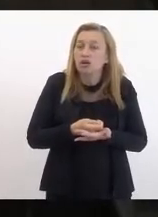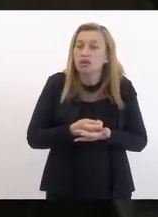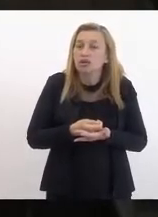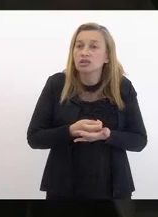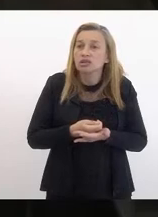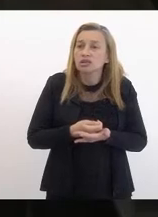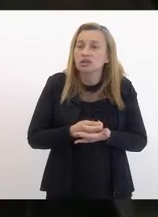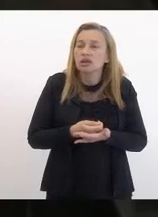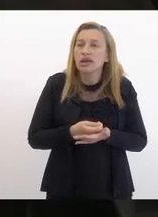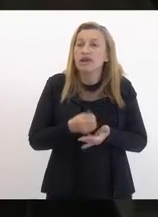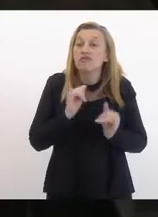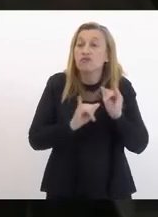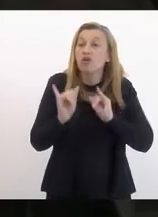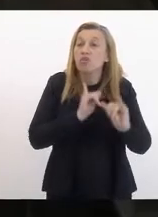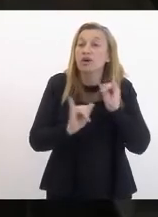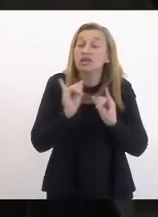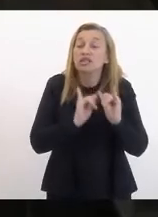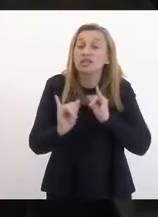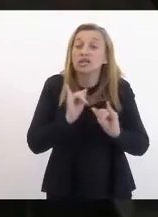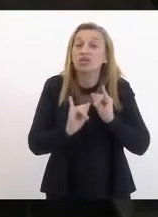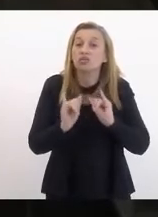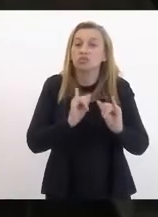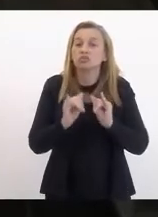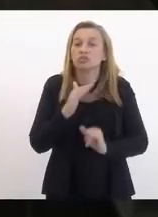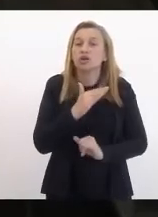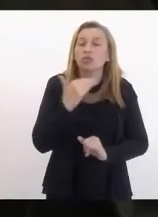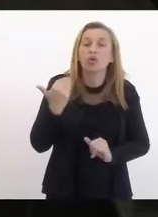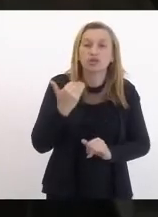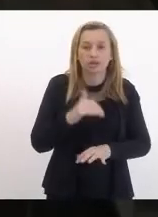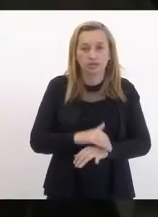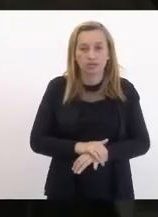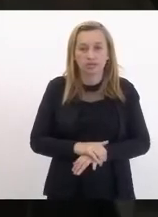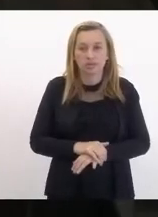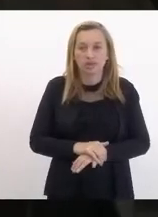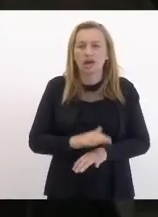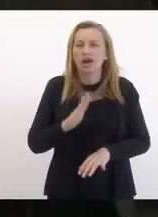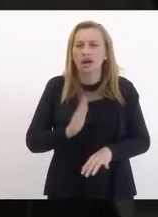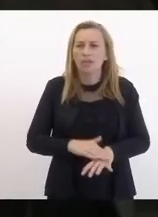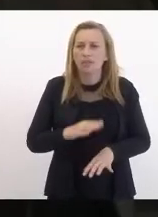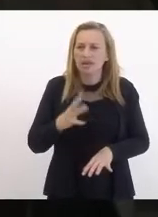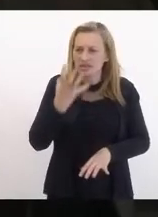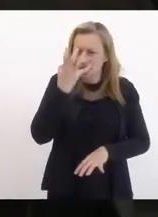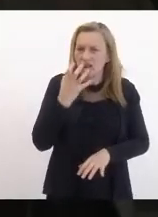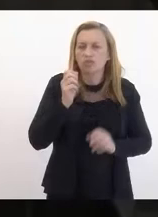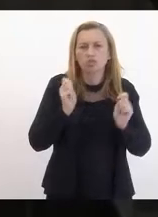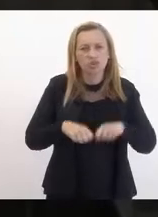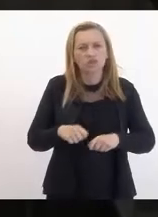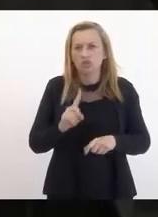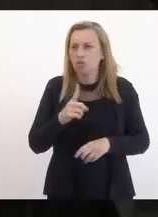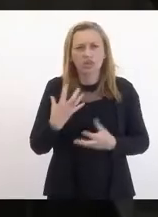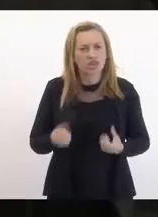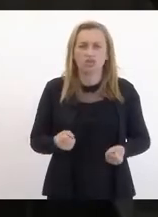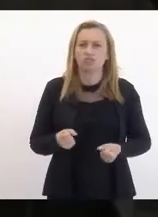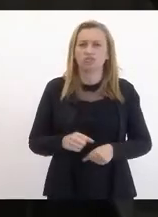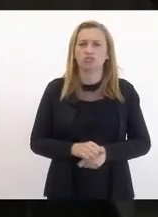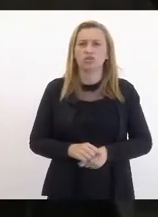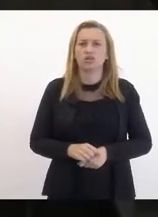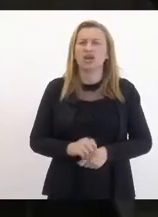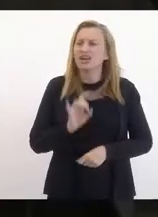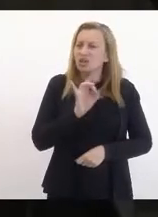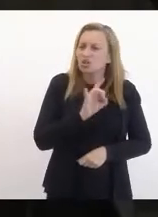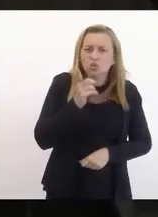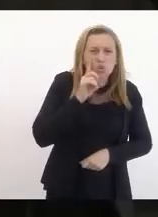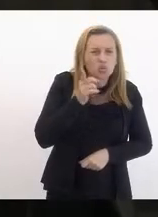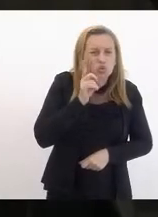apuração dessas ocorrências seja a mais rigorosa possível. É inadmissível que a cada